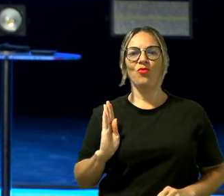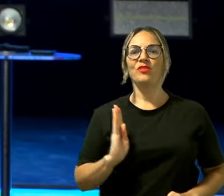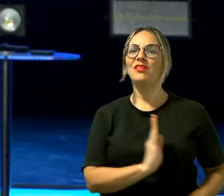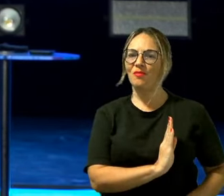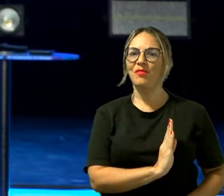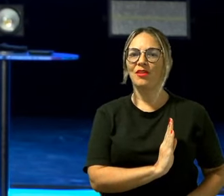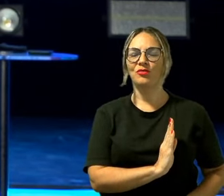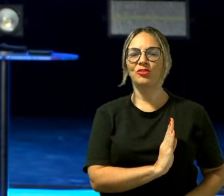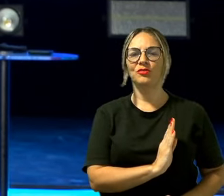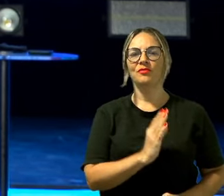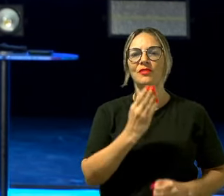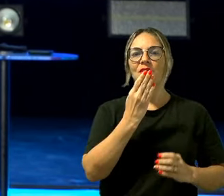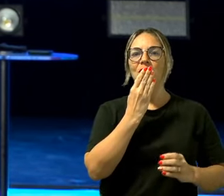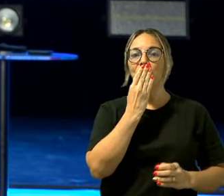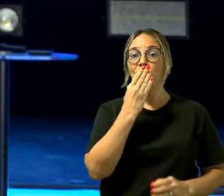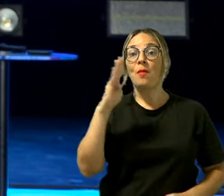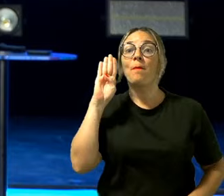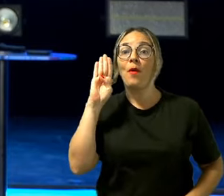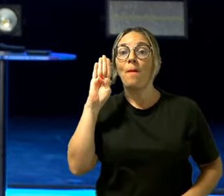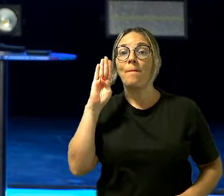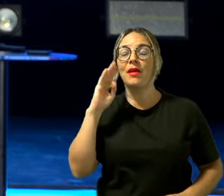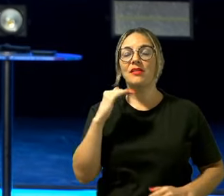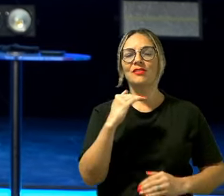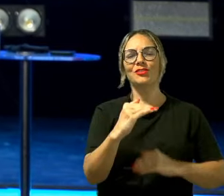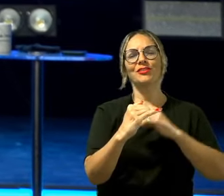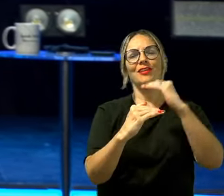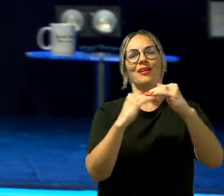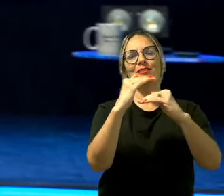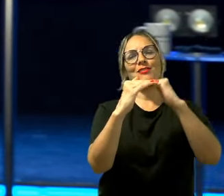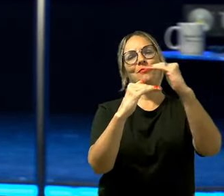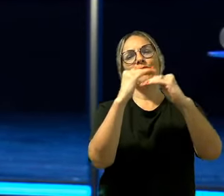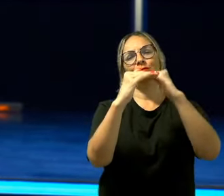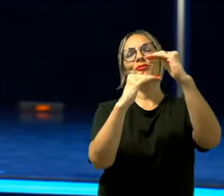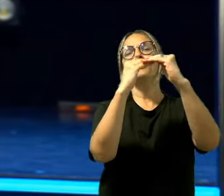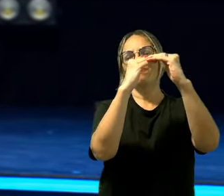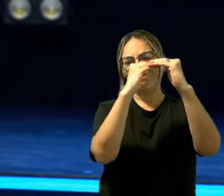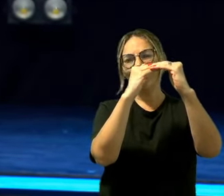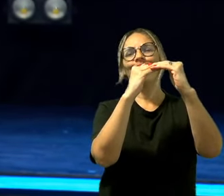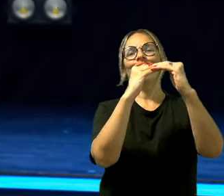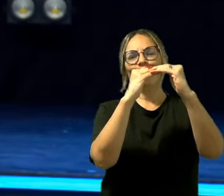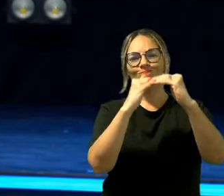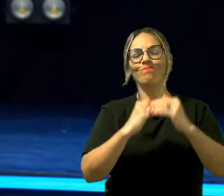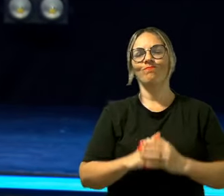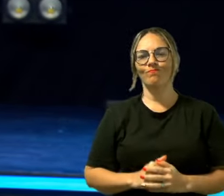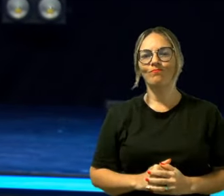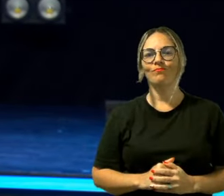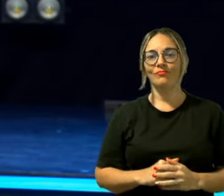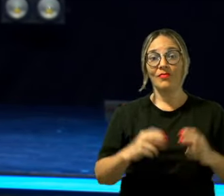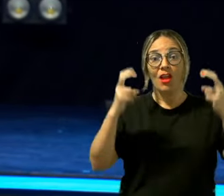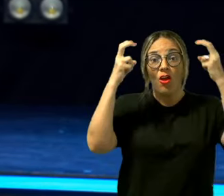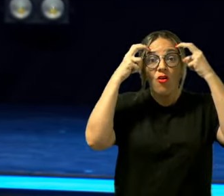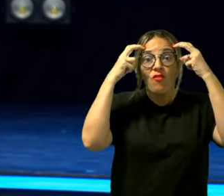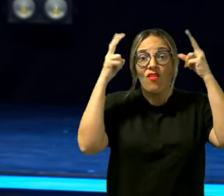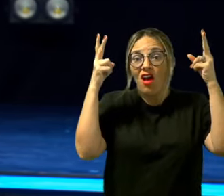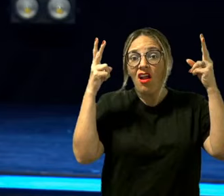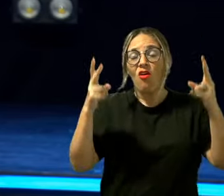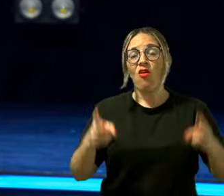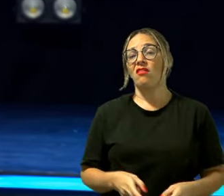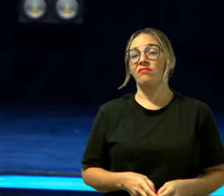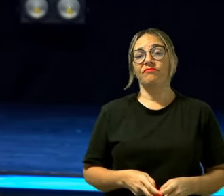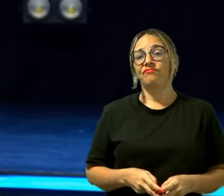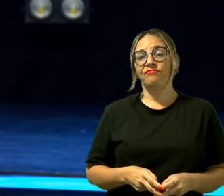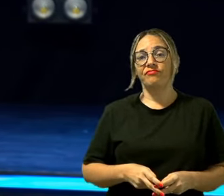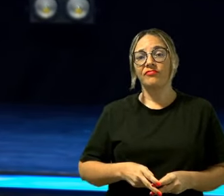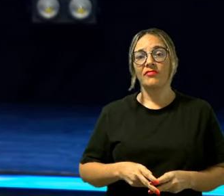crescimento. Pastor, não estou entendendo. Eu vou começar aqui a traduzir algumas coisas para você. O que Faraó está tentando fazer é impedir